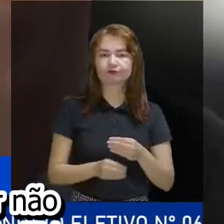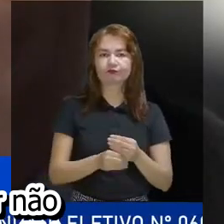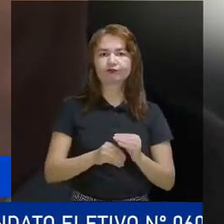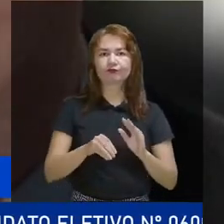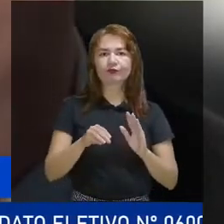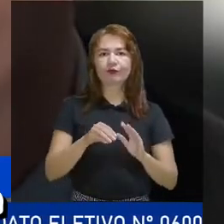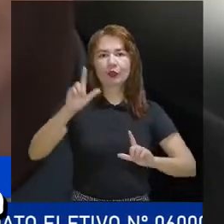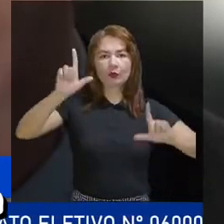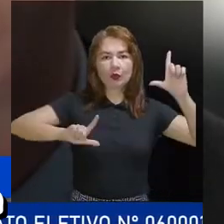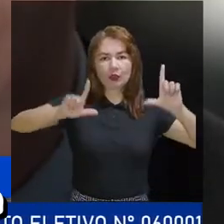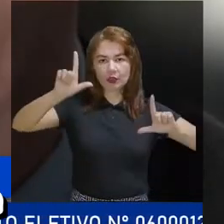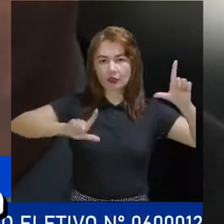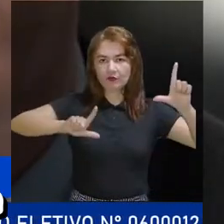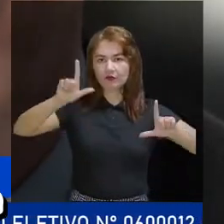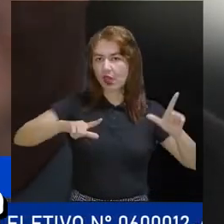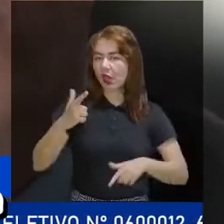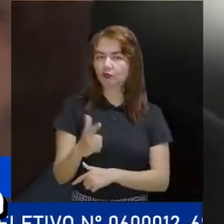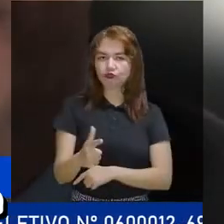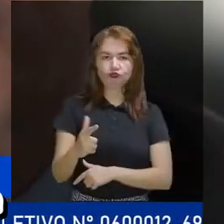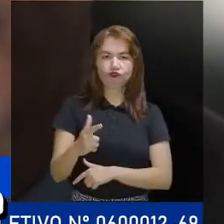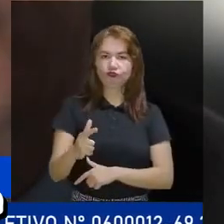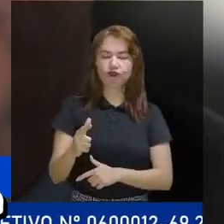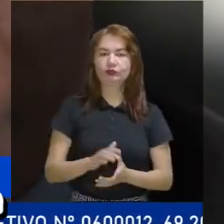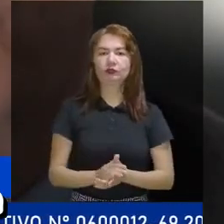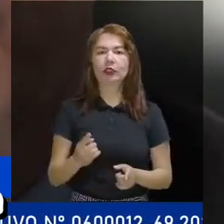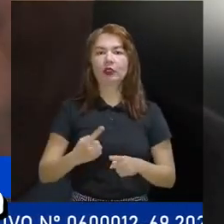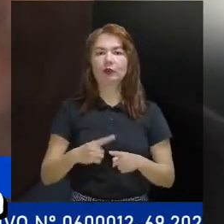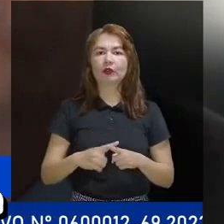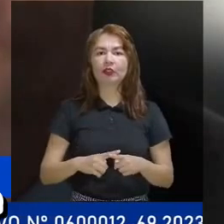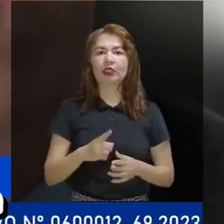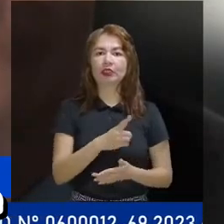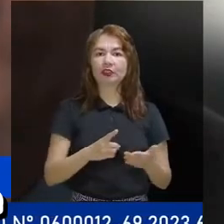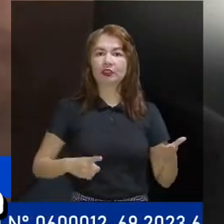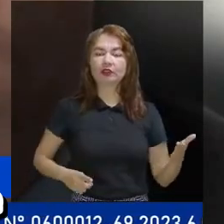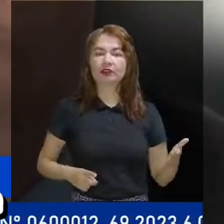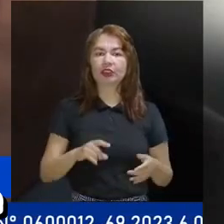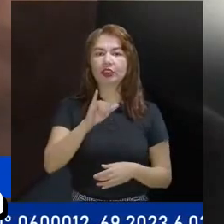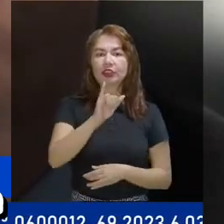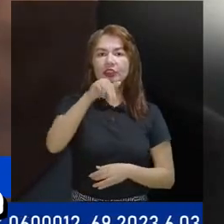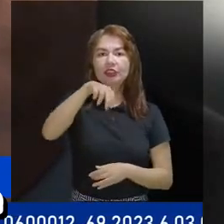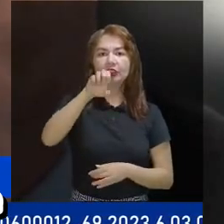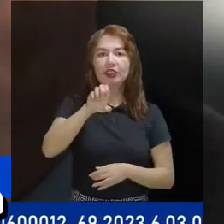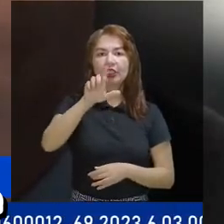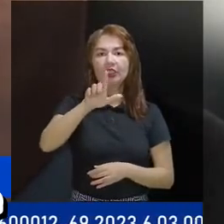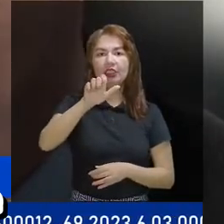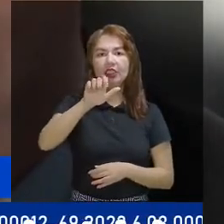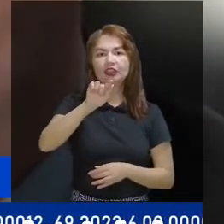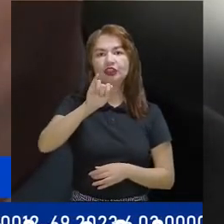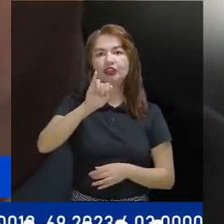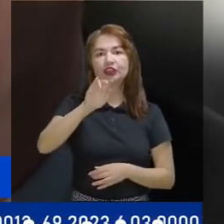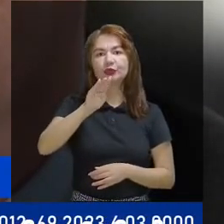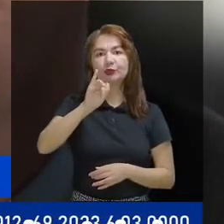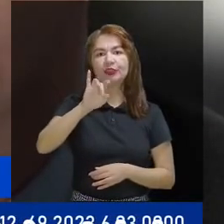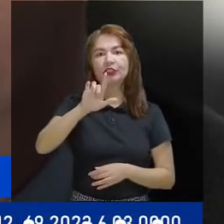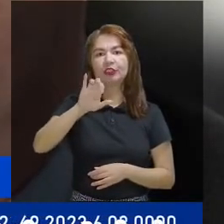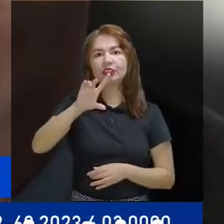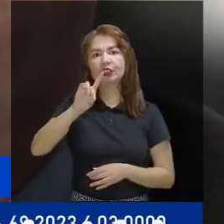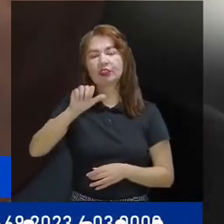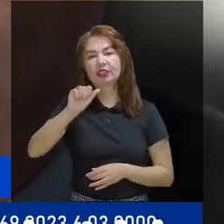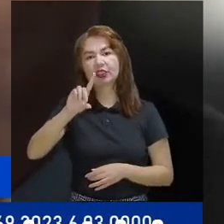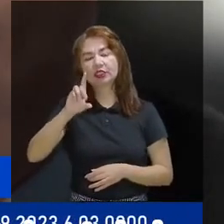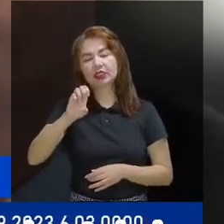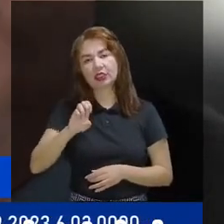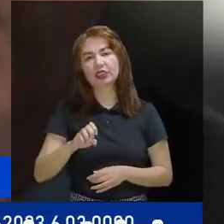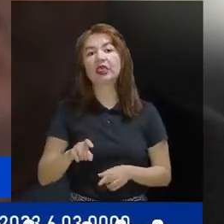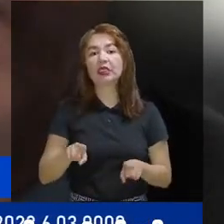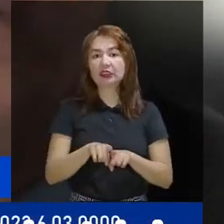programas de TV. Em consequência, requeriu a declaração de inelegibilidade dos dirigentes do PTB, bem como a cassação do